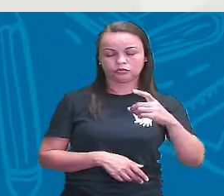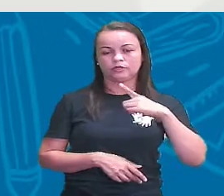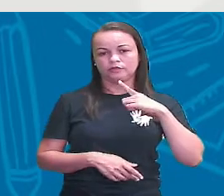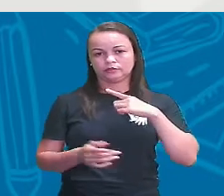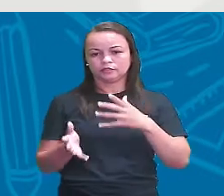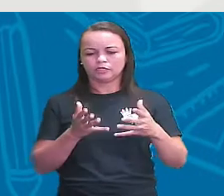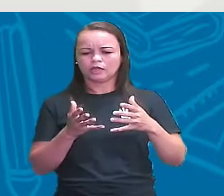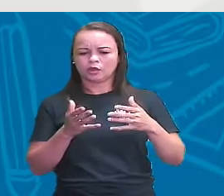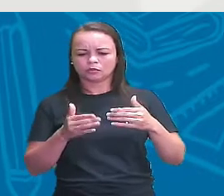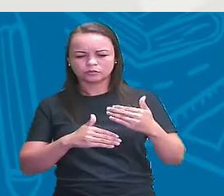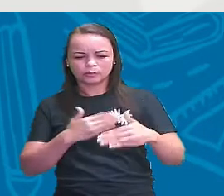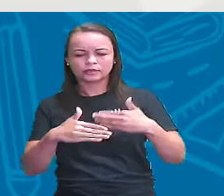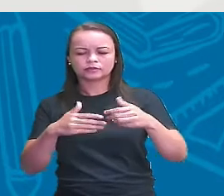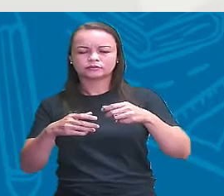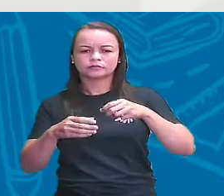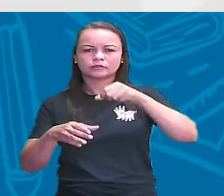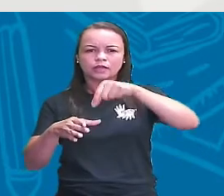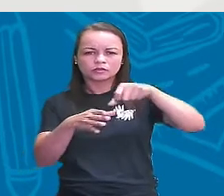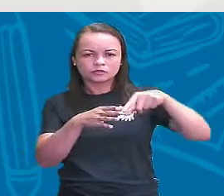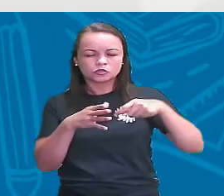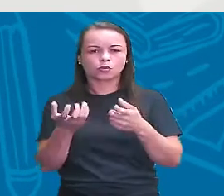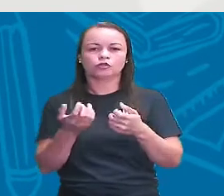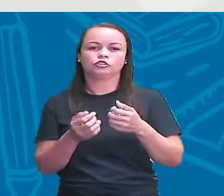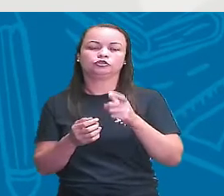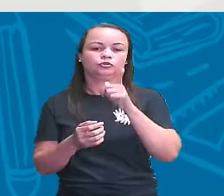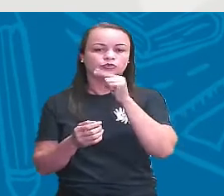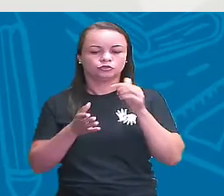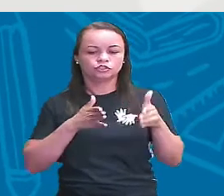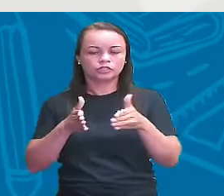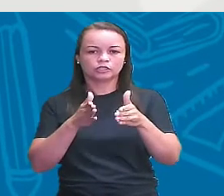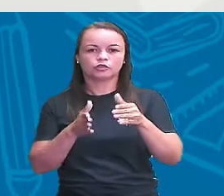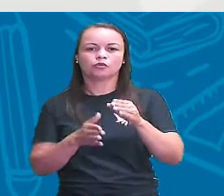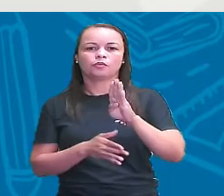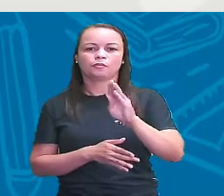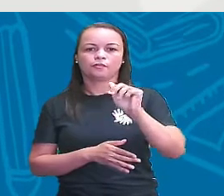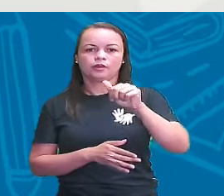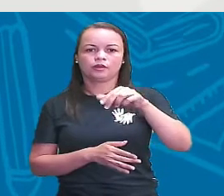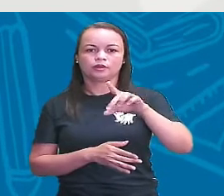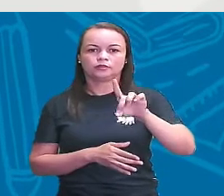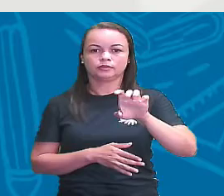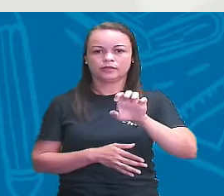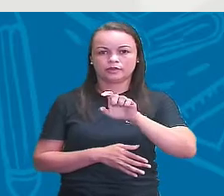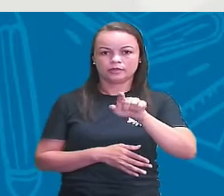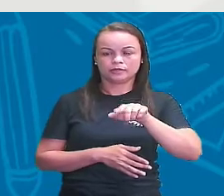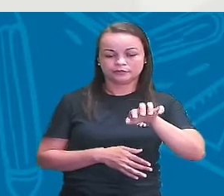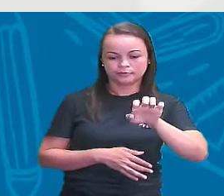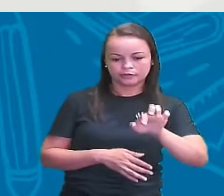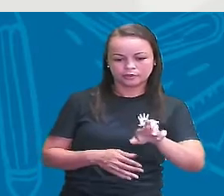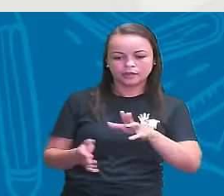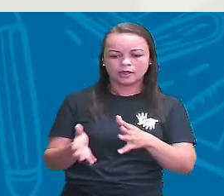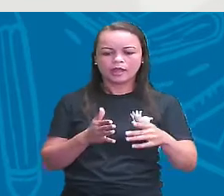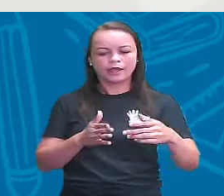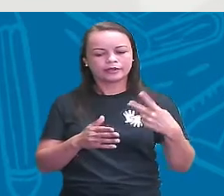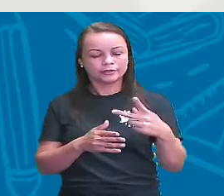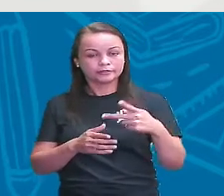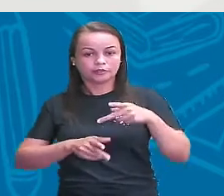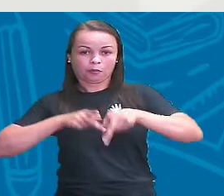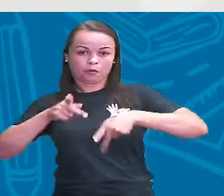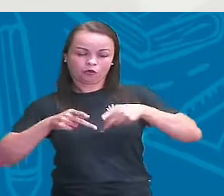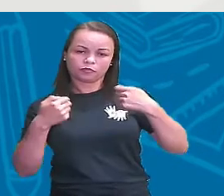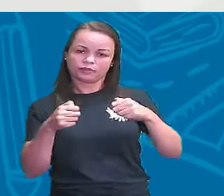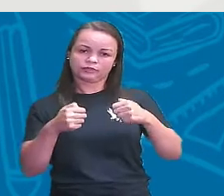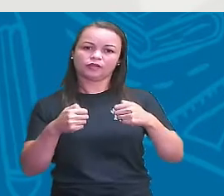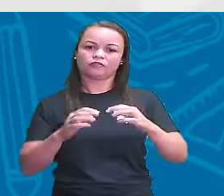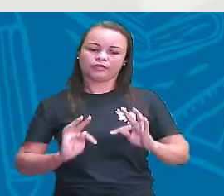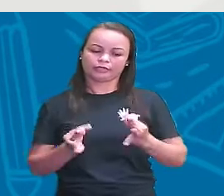Zambezê, né, para poder desenvolver complexos sistemas de irrigação, porque esses povos, eles tinham que desenvolver as tecnologias,